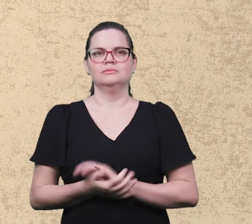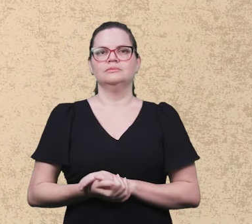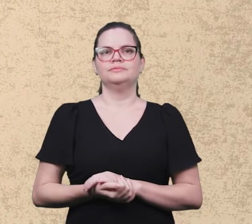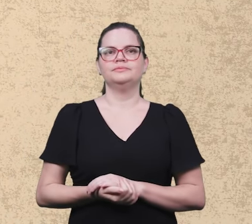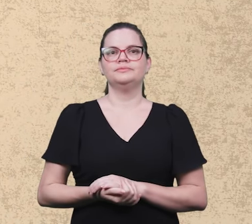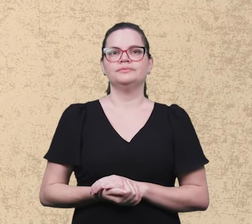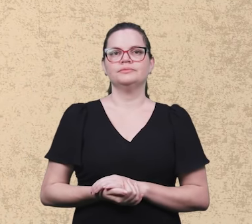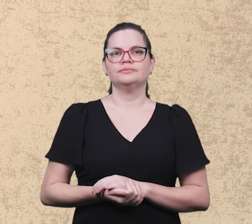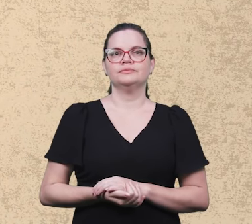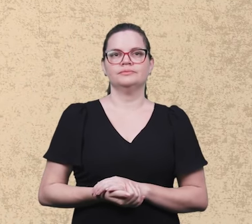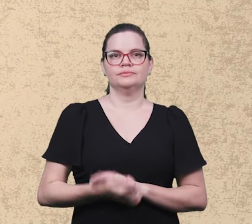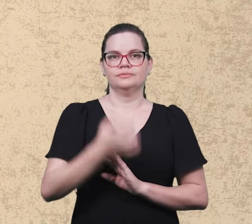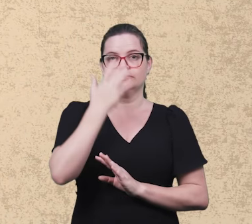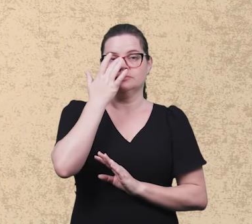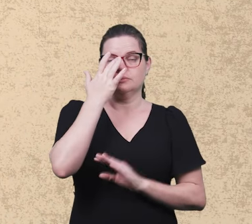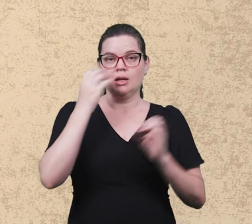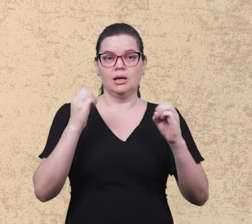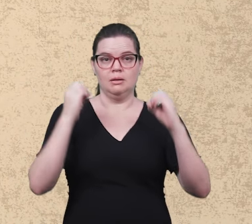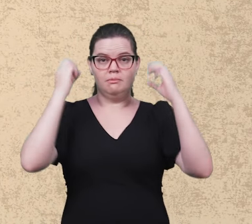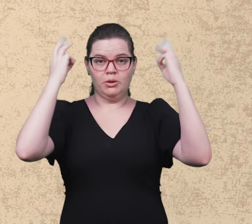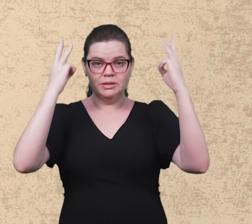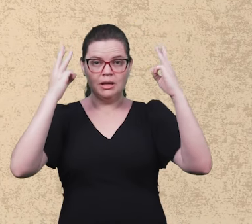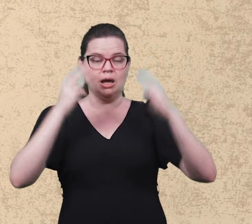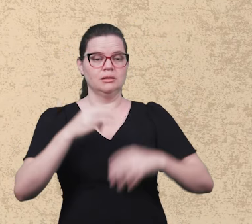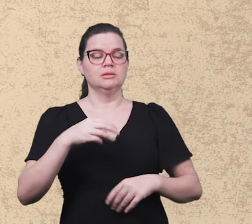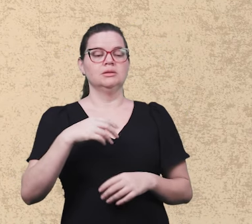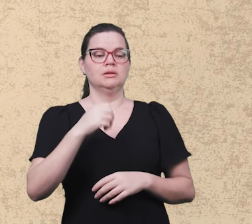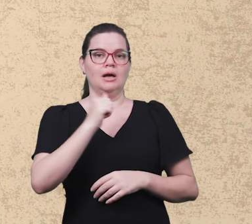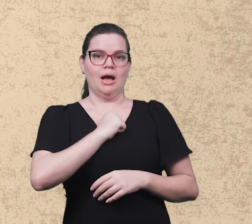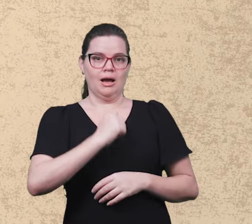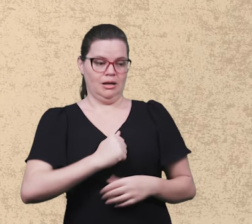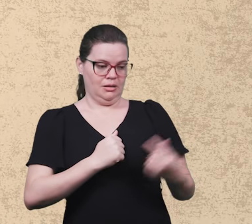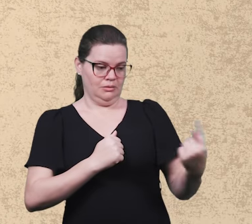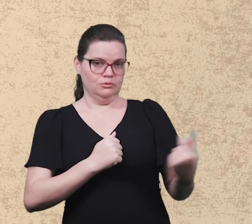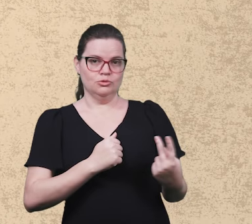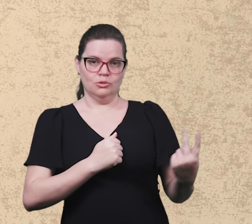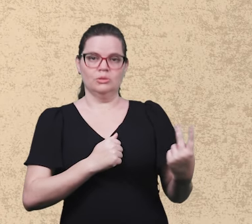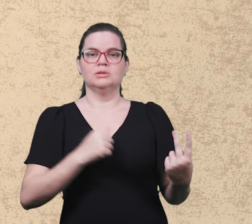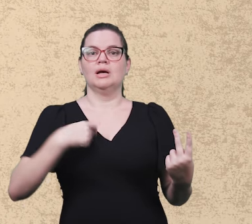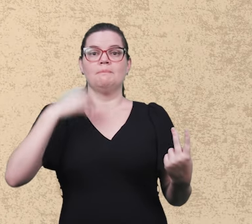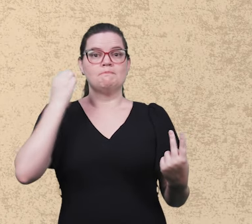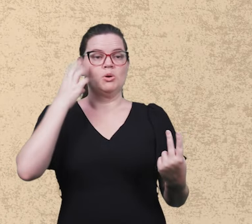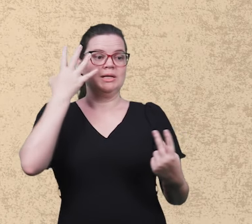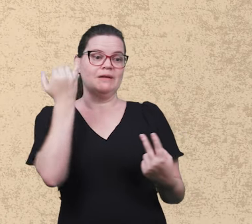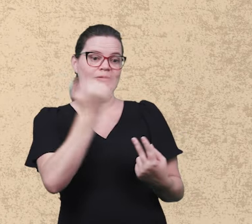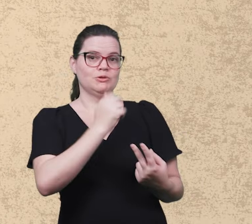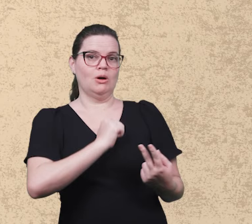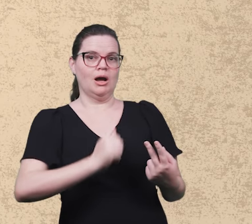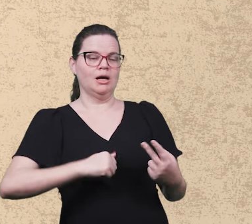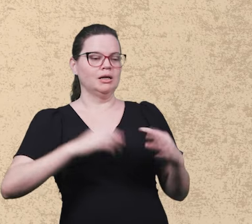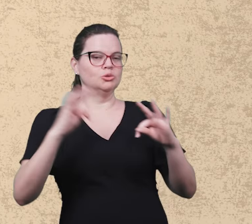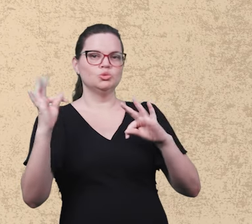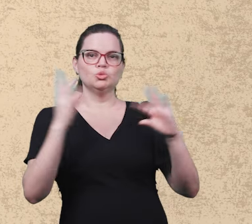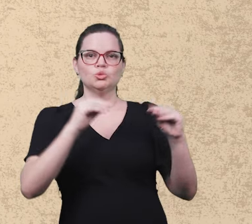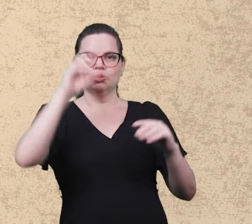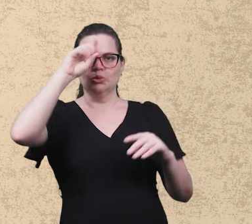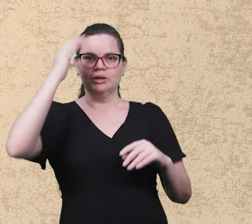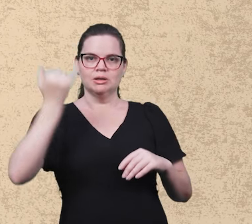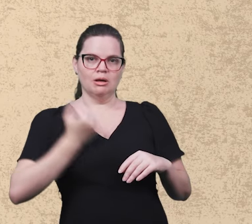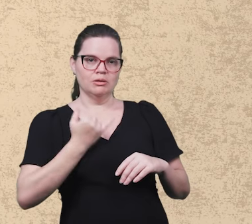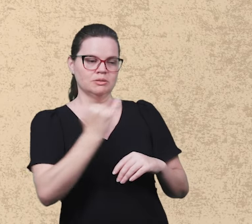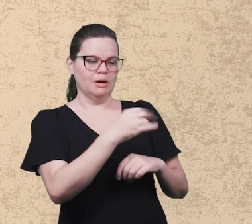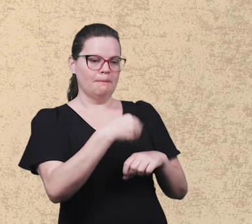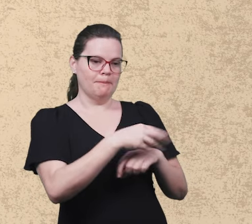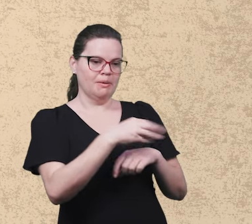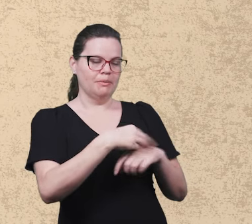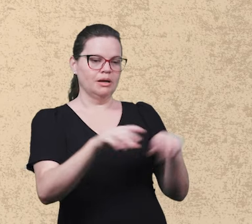denunciou Moisés a Arão todas as palavras do Senhor que o enviara, e todos os sinais que lhe